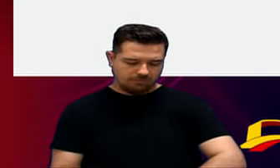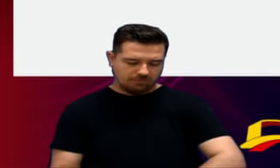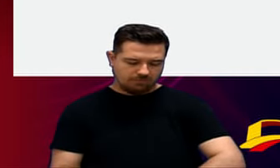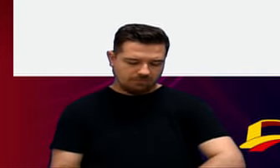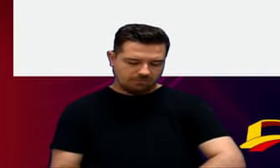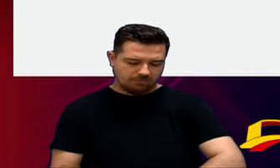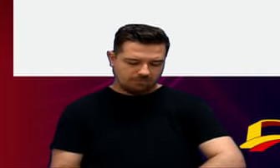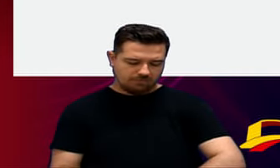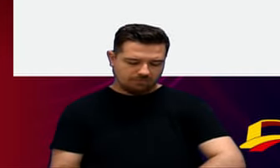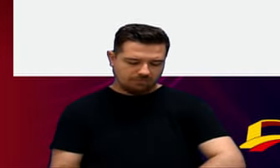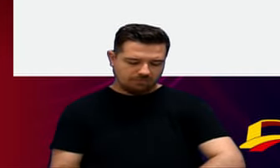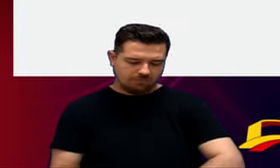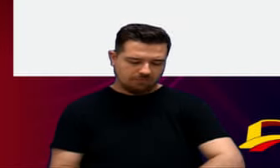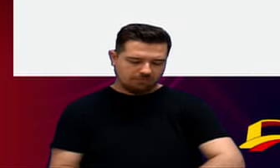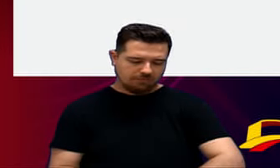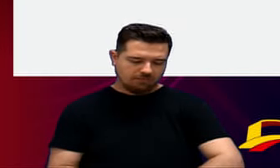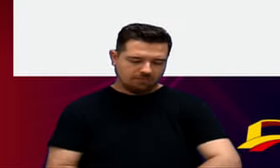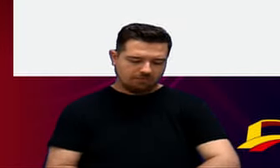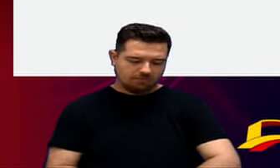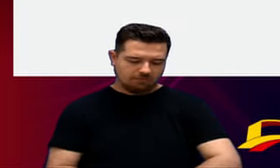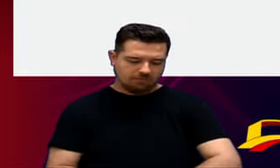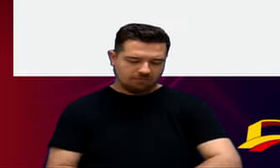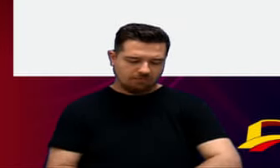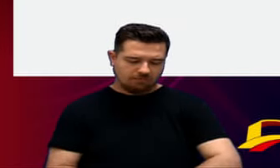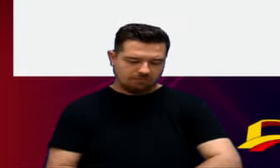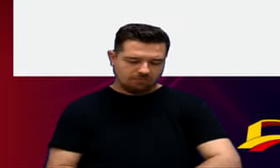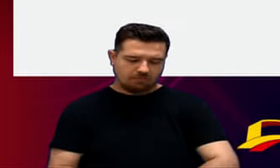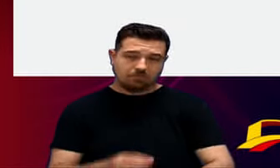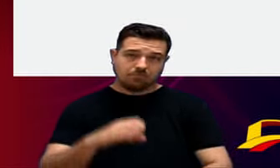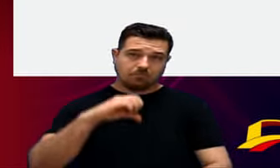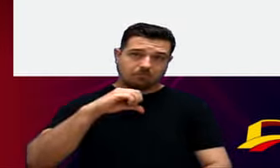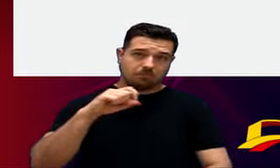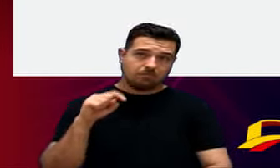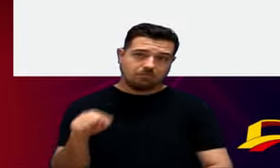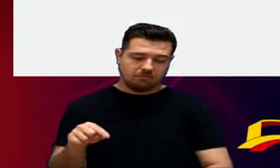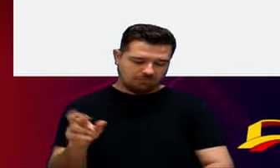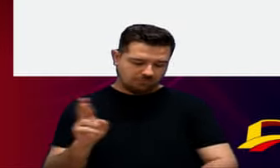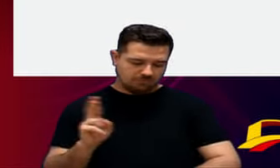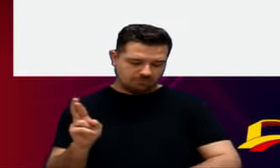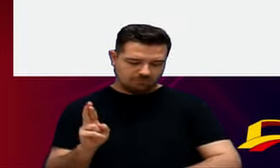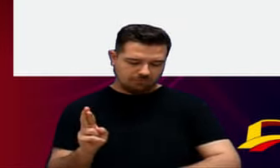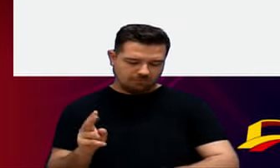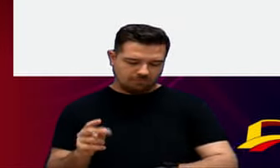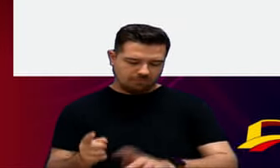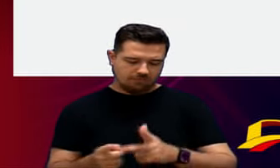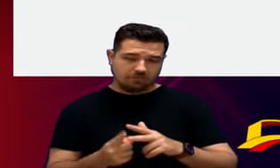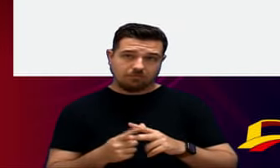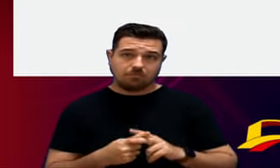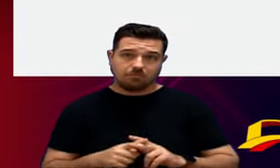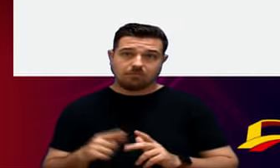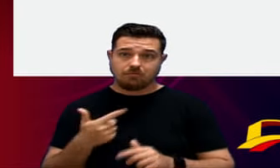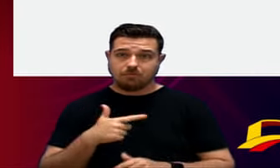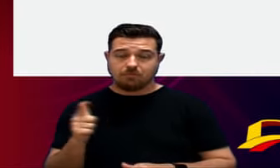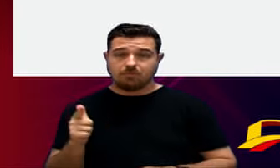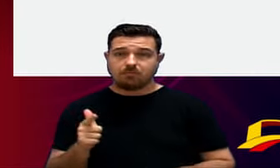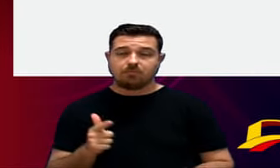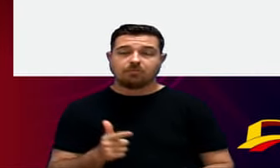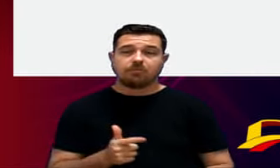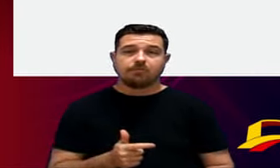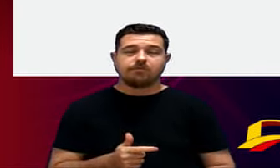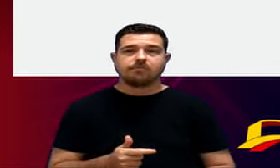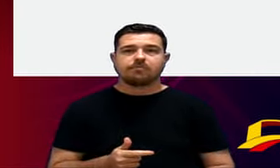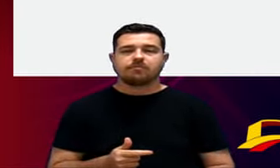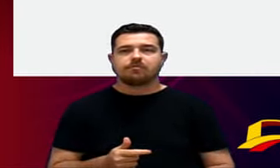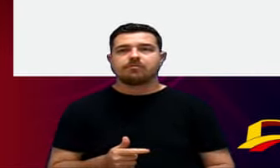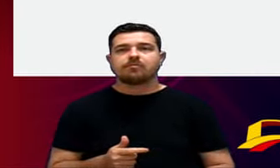manutenção da Defesa Civil adento a verbin aí r$ 9.000 manutenção dos veículos R 35.000 aquisição de